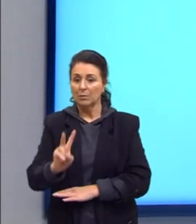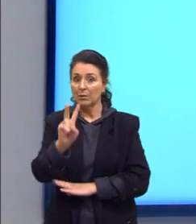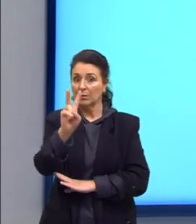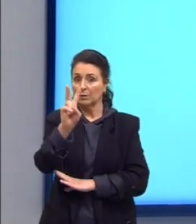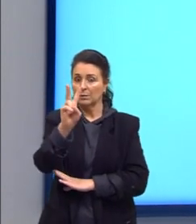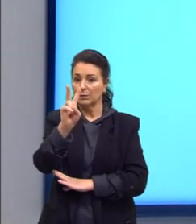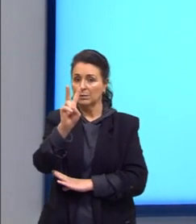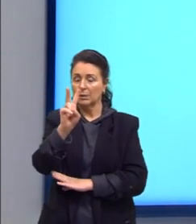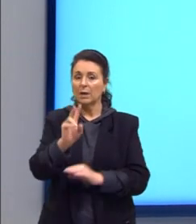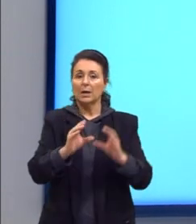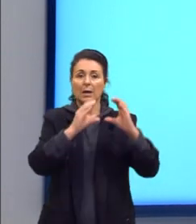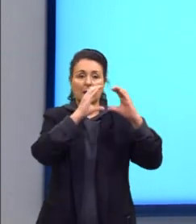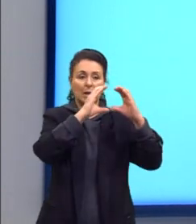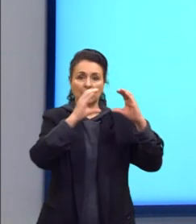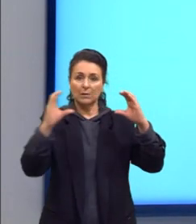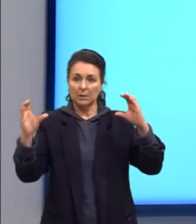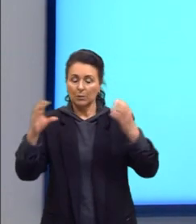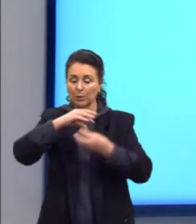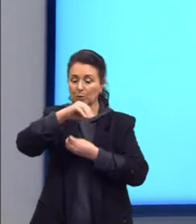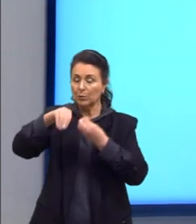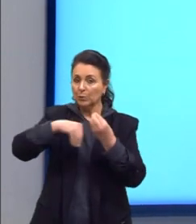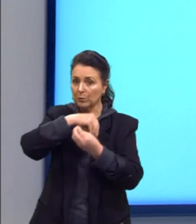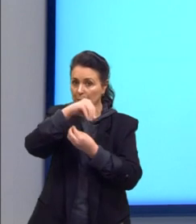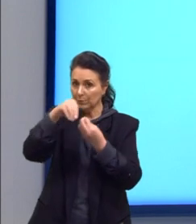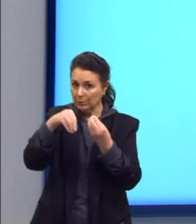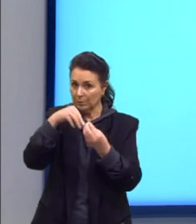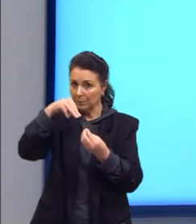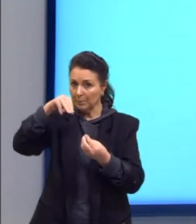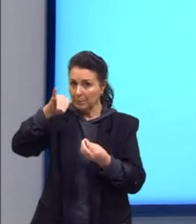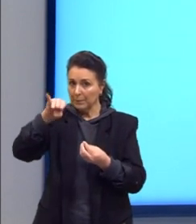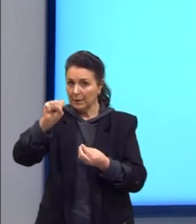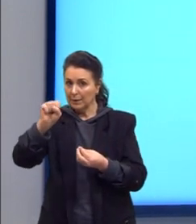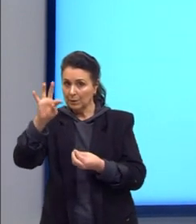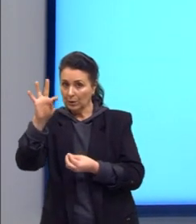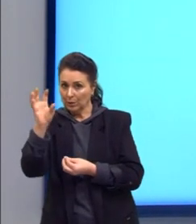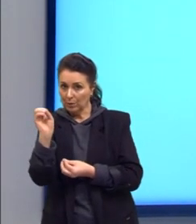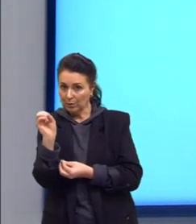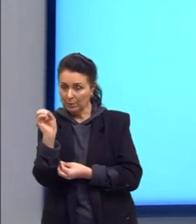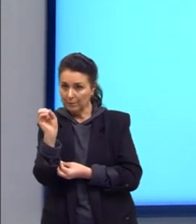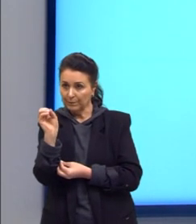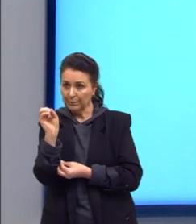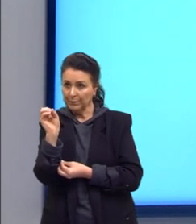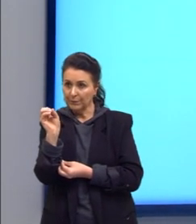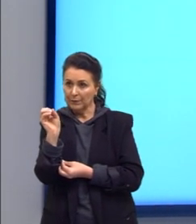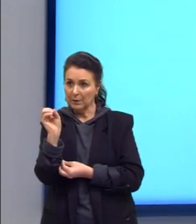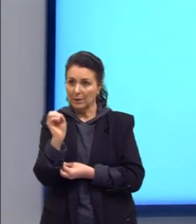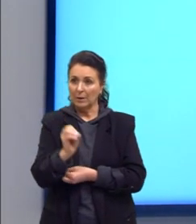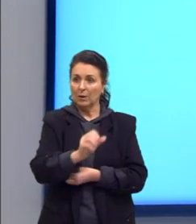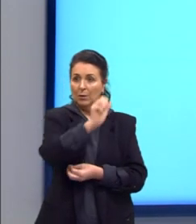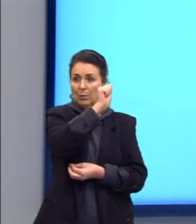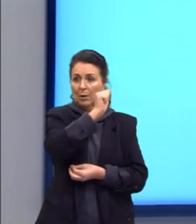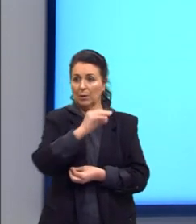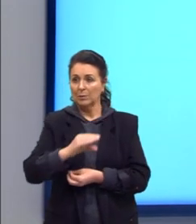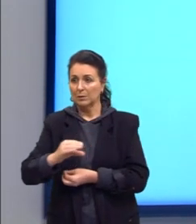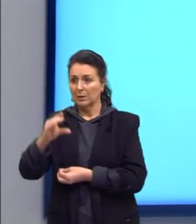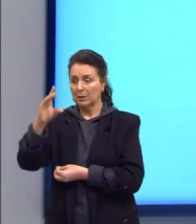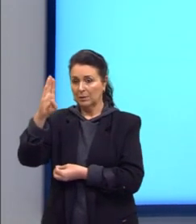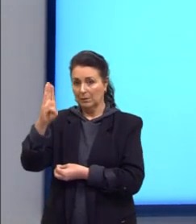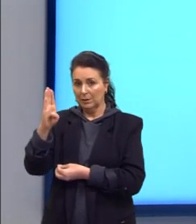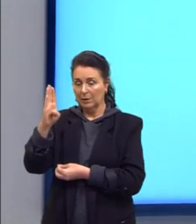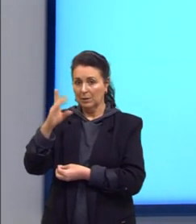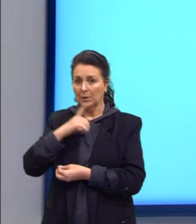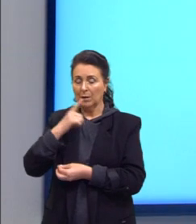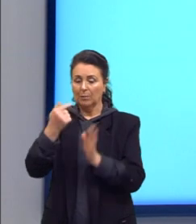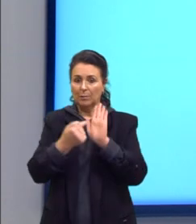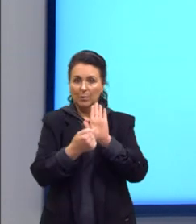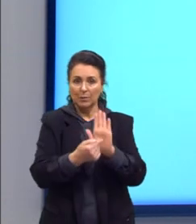certo ele é um circuito misto lembrando bom então só Botando os pontos aqui né para mostrar que